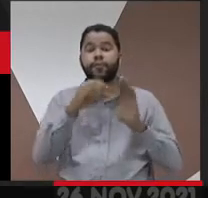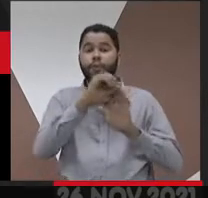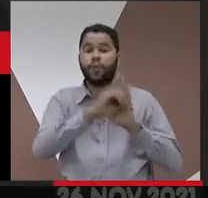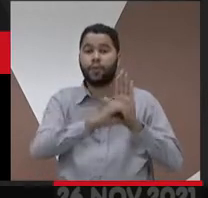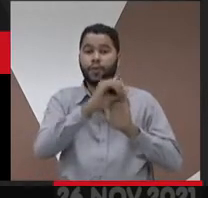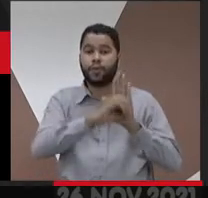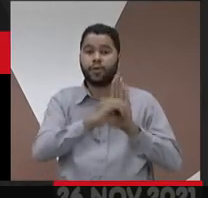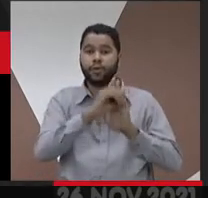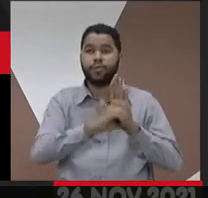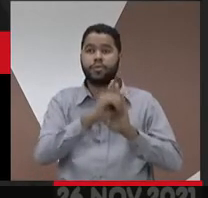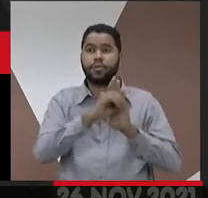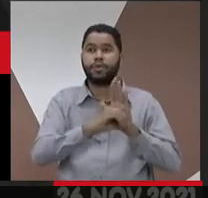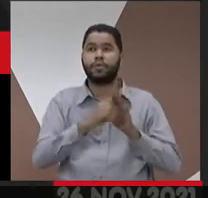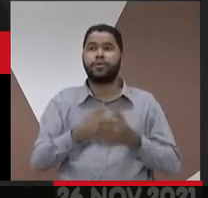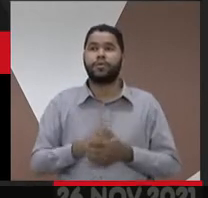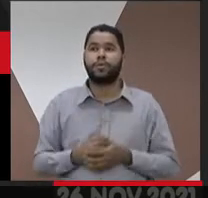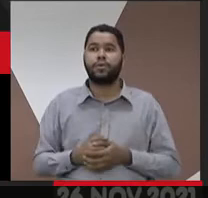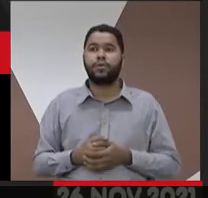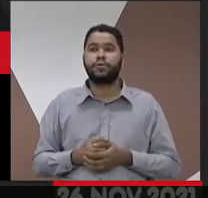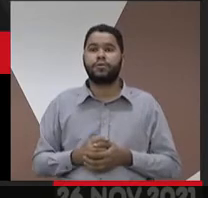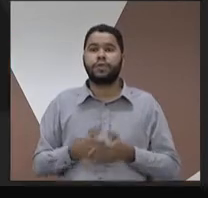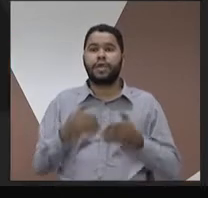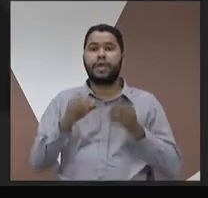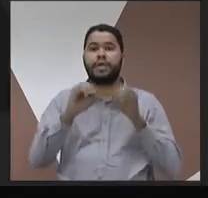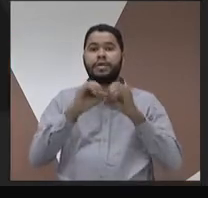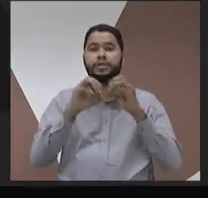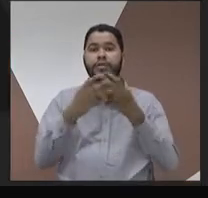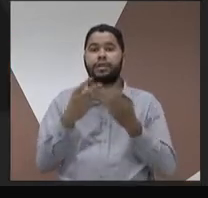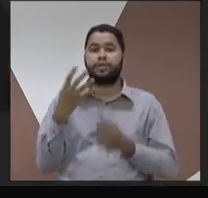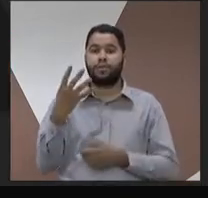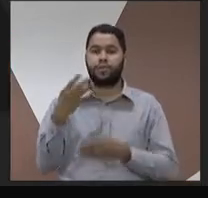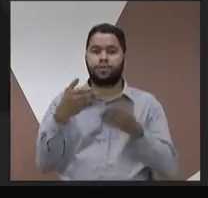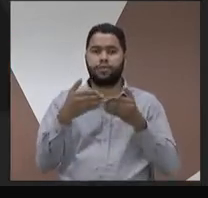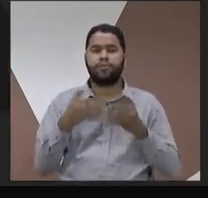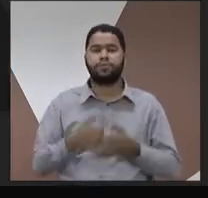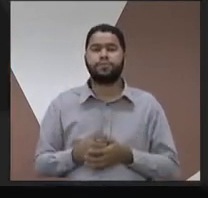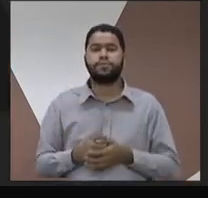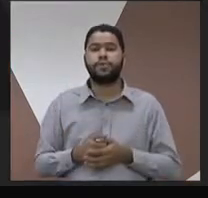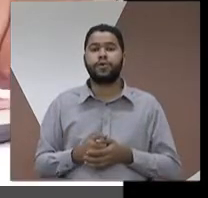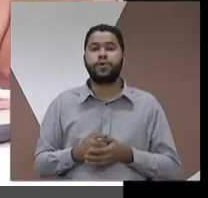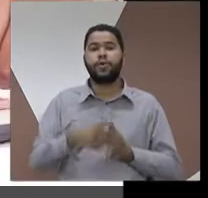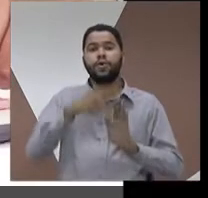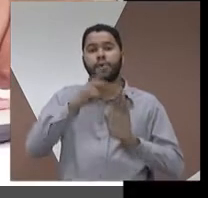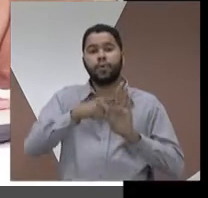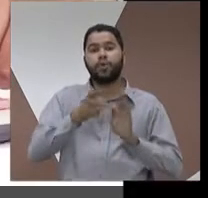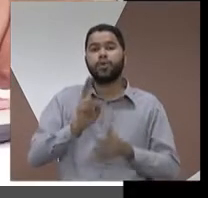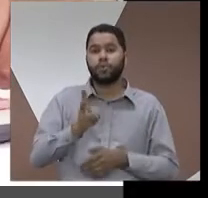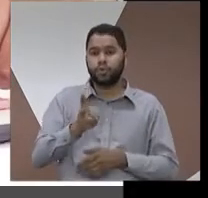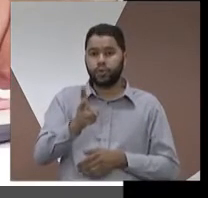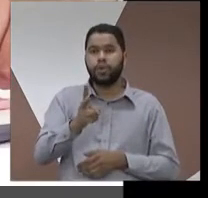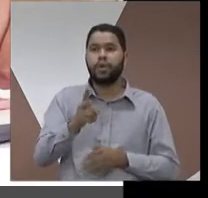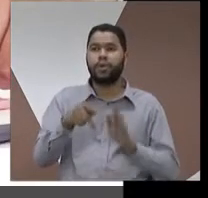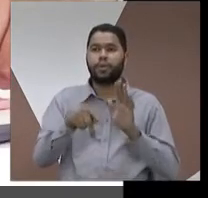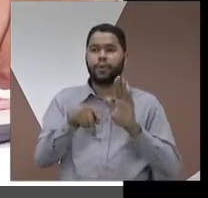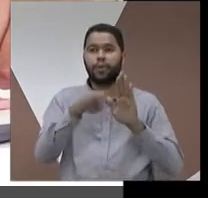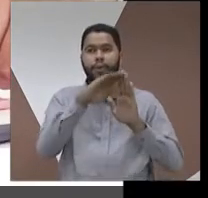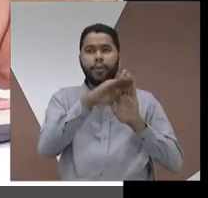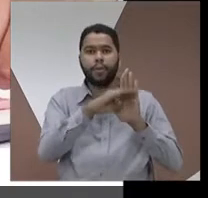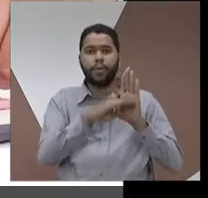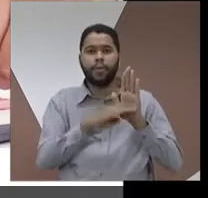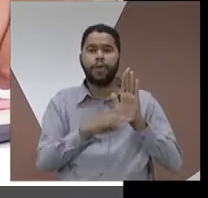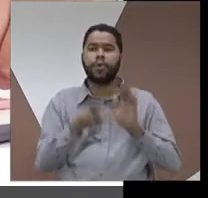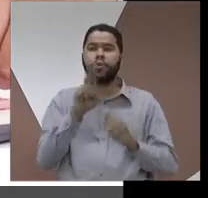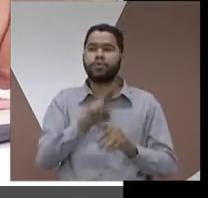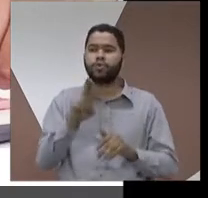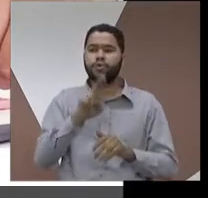slide 4, por favor. Orçamentação do projeto, O projeto segue as orçamentações que são